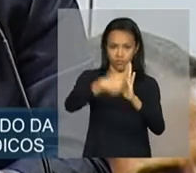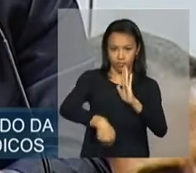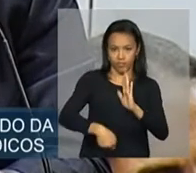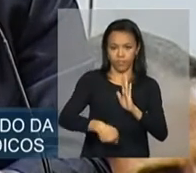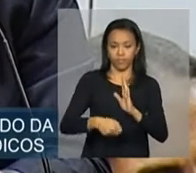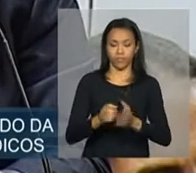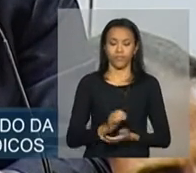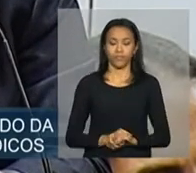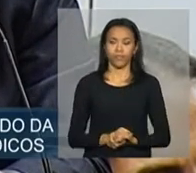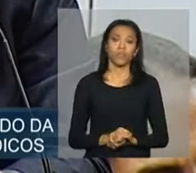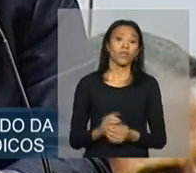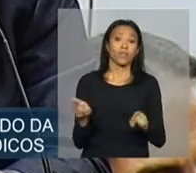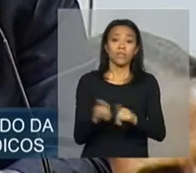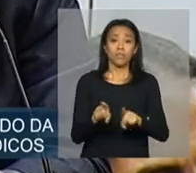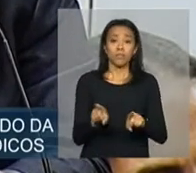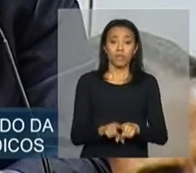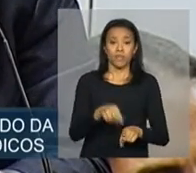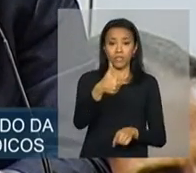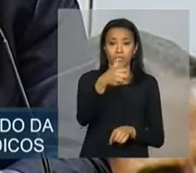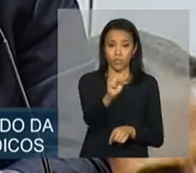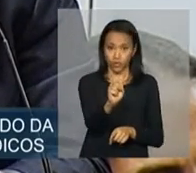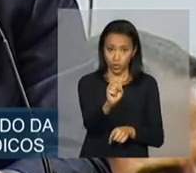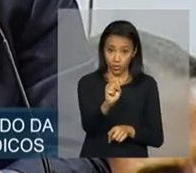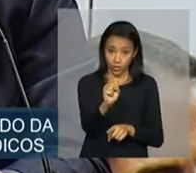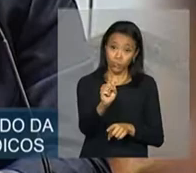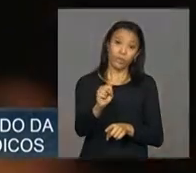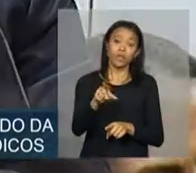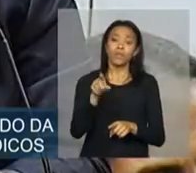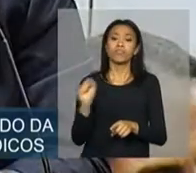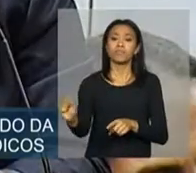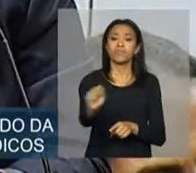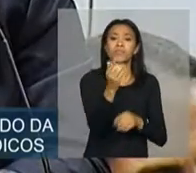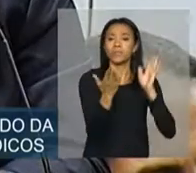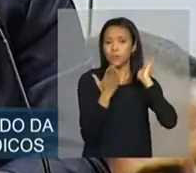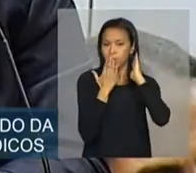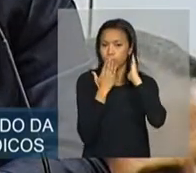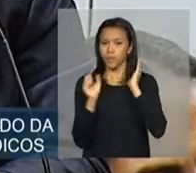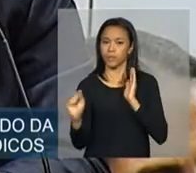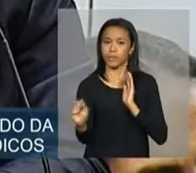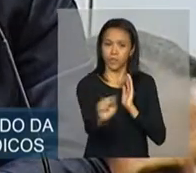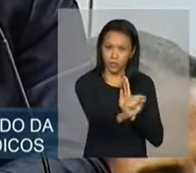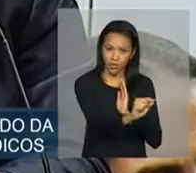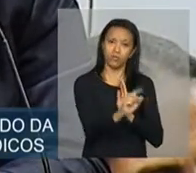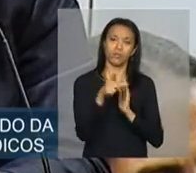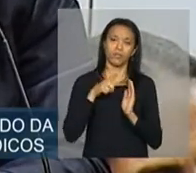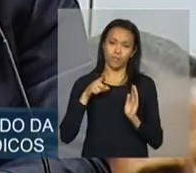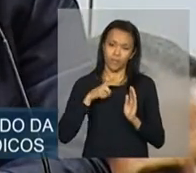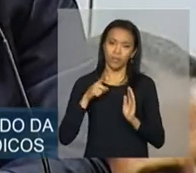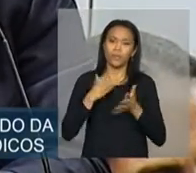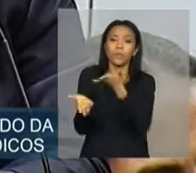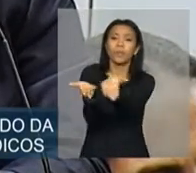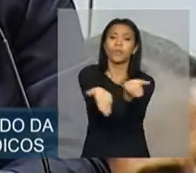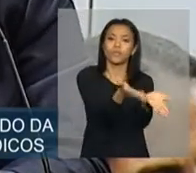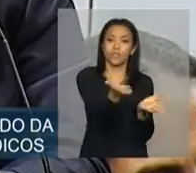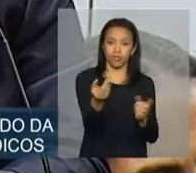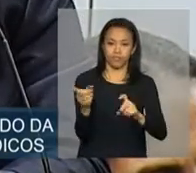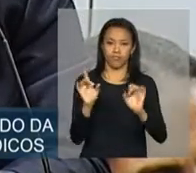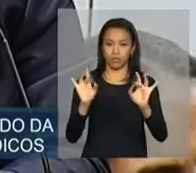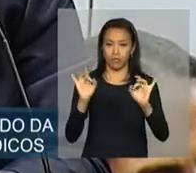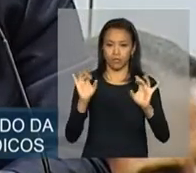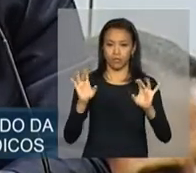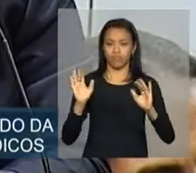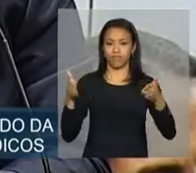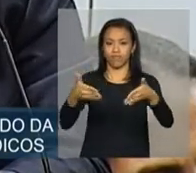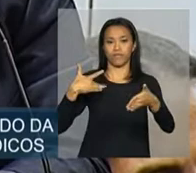Nacional e 18 distritos sanitários especiais indígenas que fazem a atenção à saúde indígena próximo